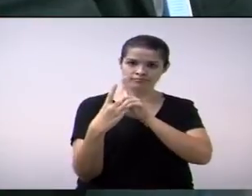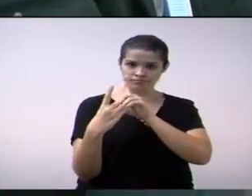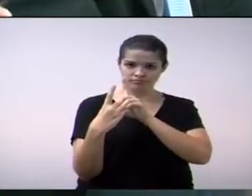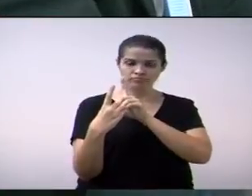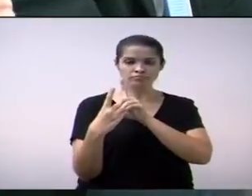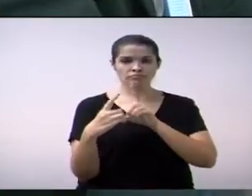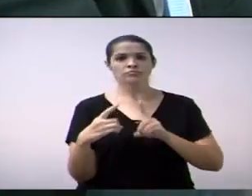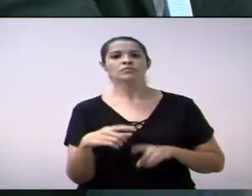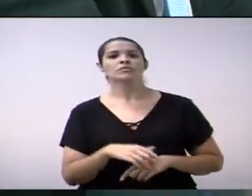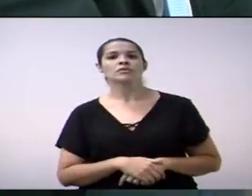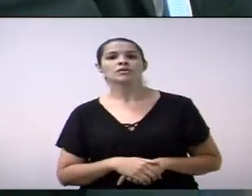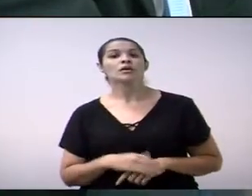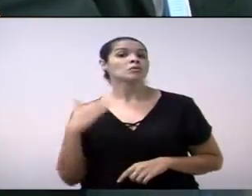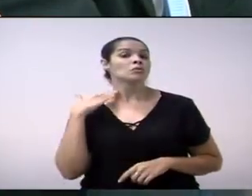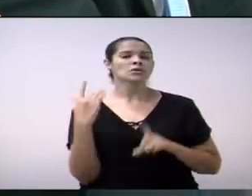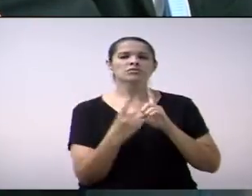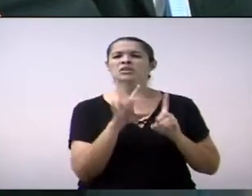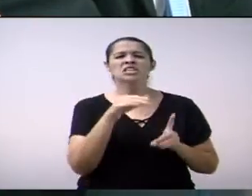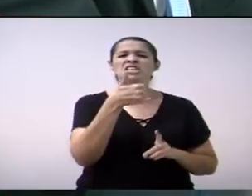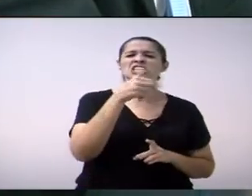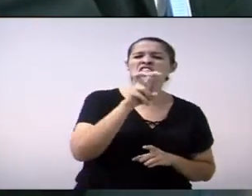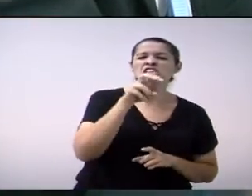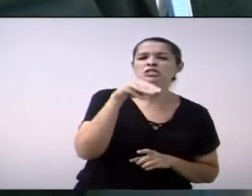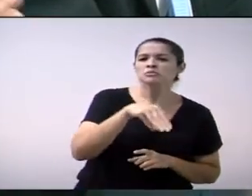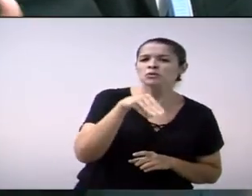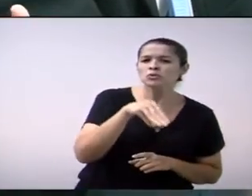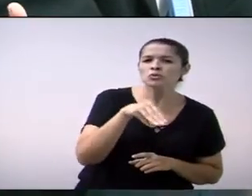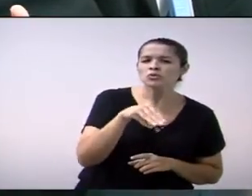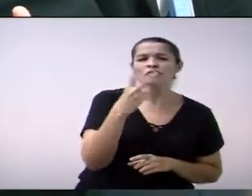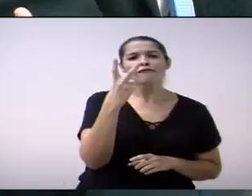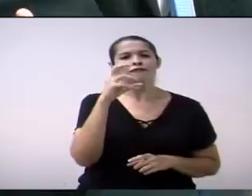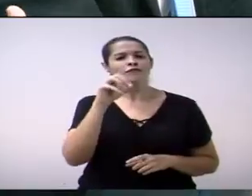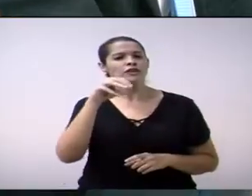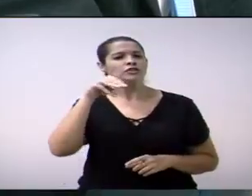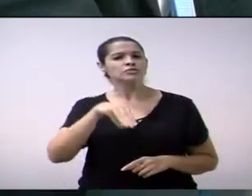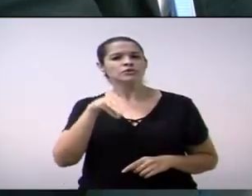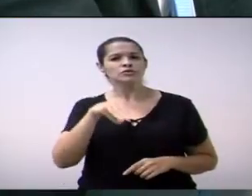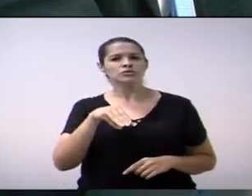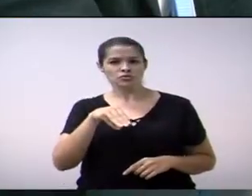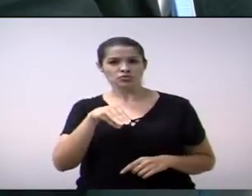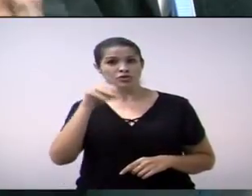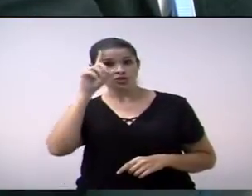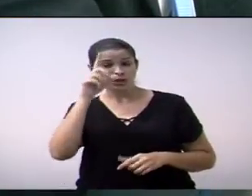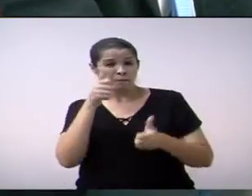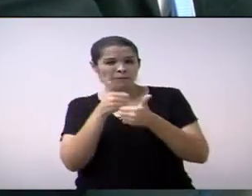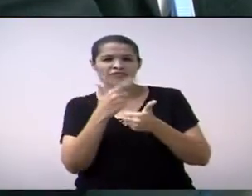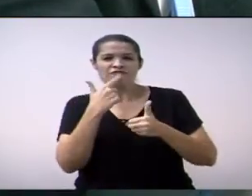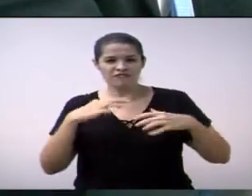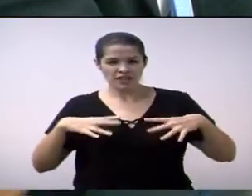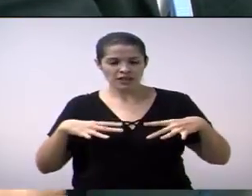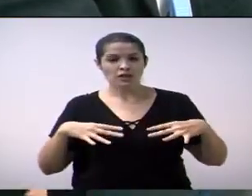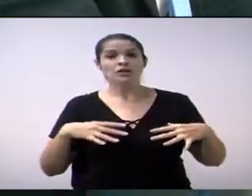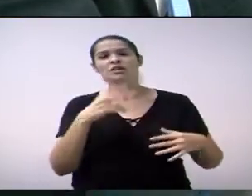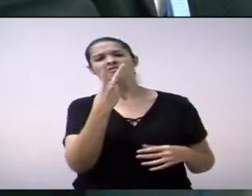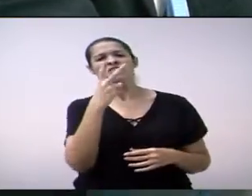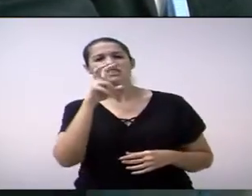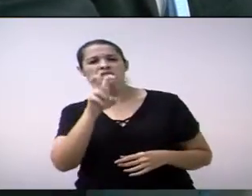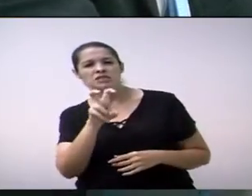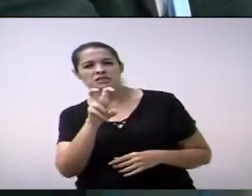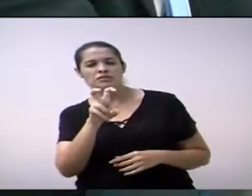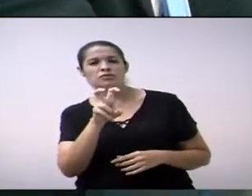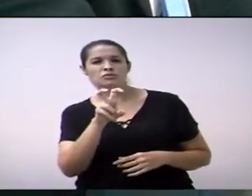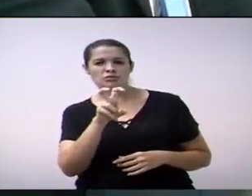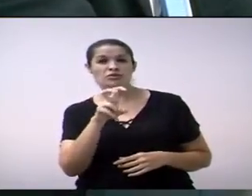razoável. Salvo engano, era 15 minutos em dias normais, 20 minutos em véspera de feriado e 25 minutos em véspera